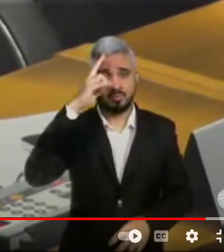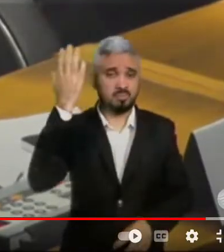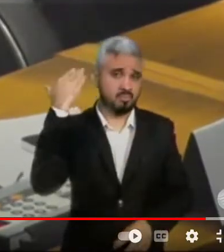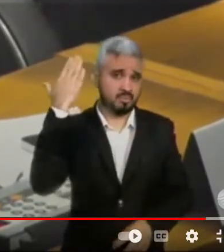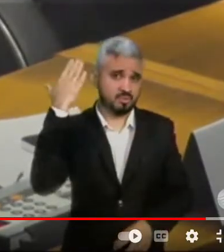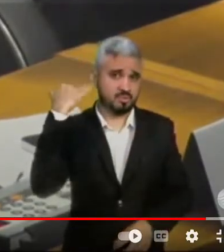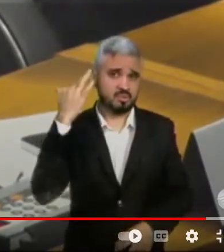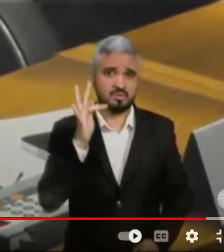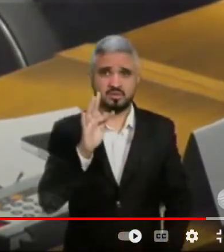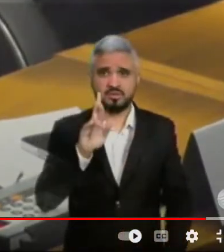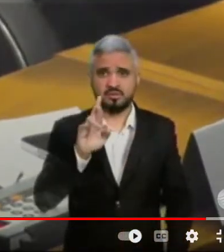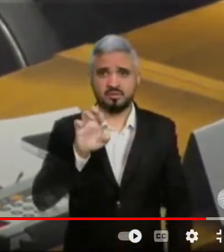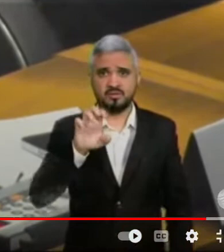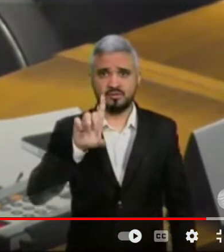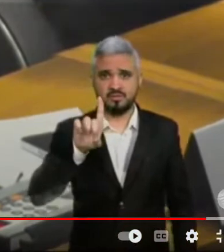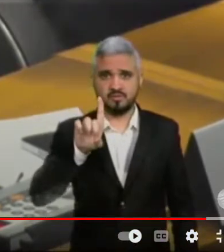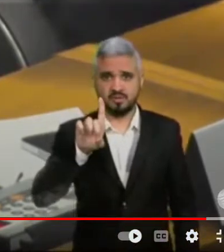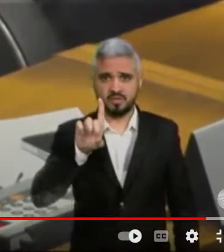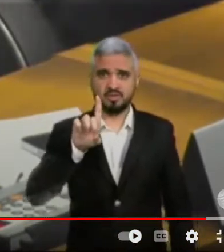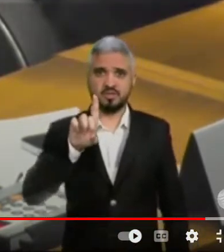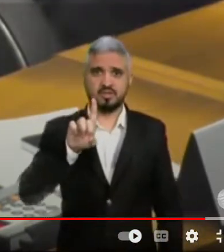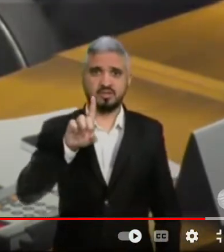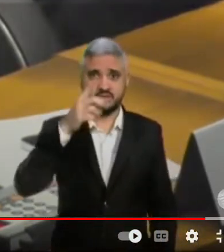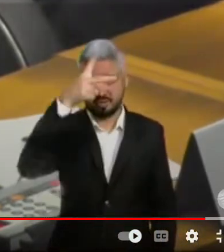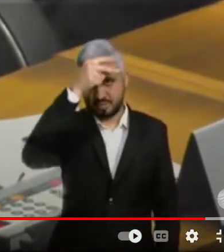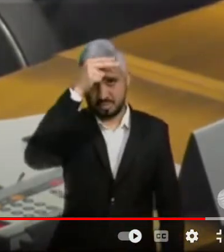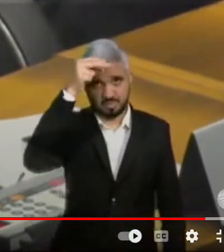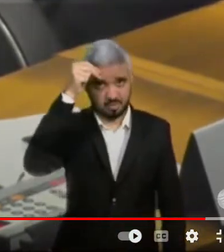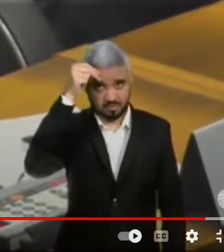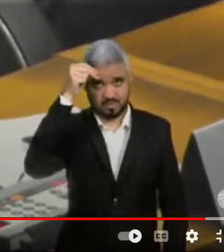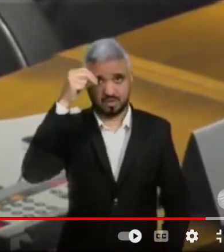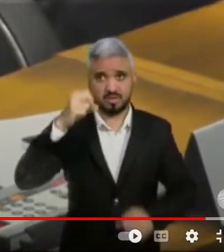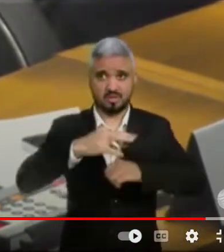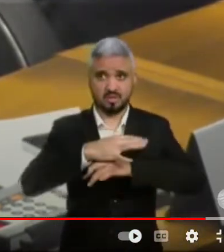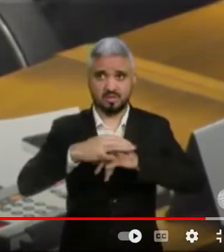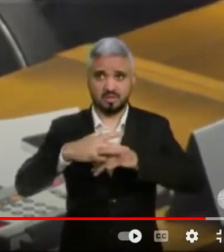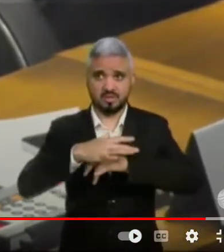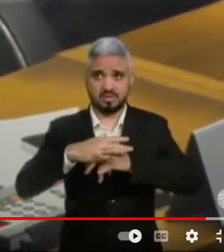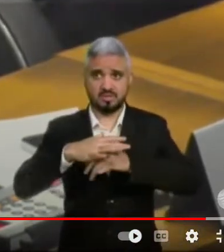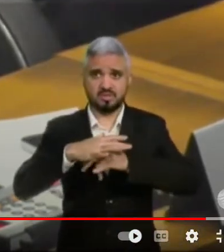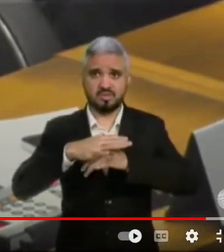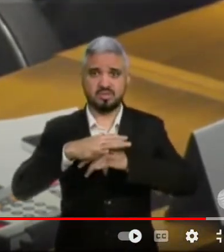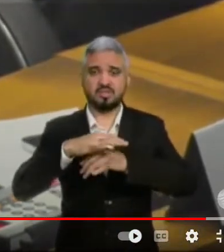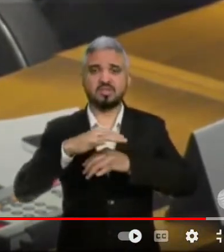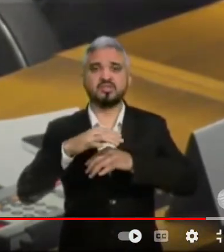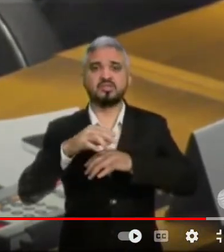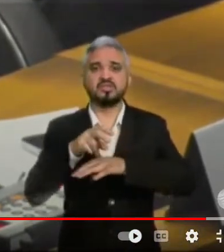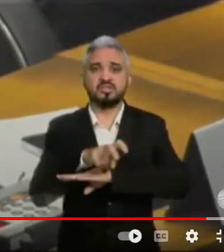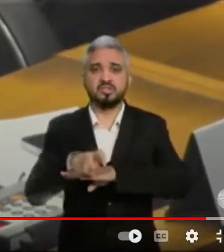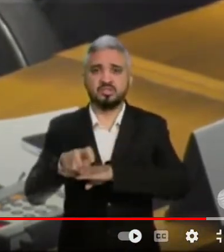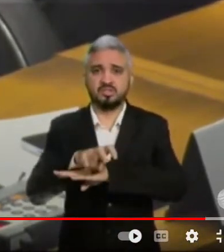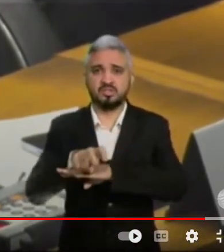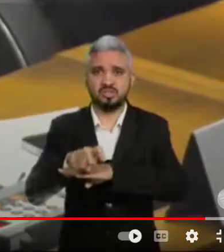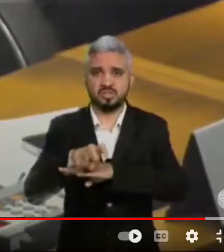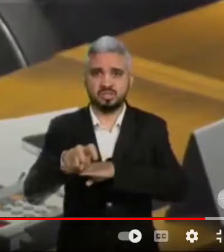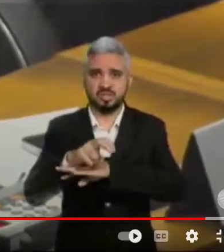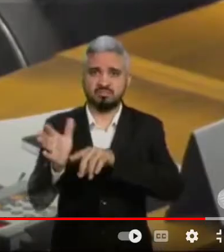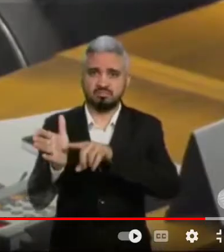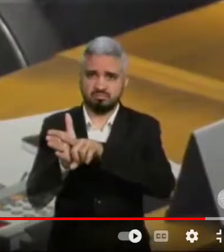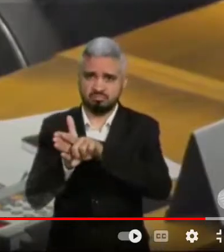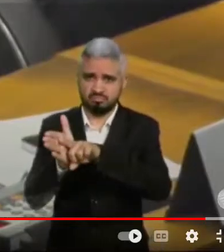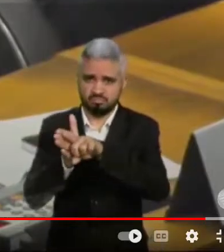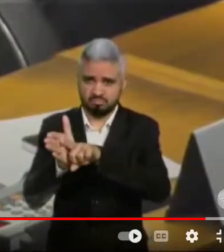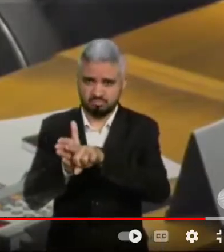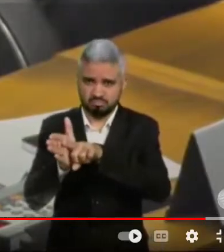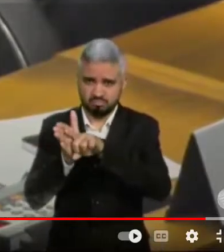de Trizidela, e foi feito o estudo, impacto ambiental, o mapeamento, e